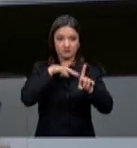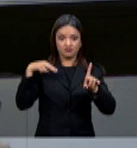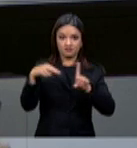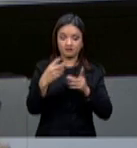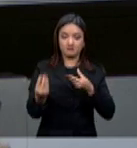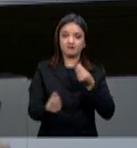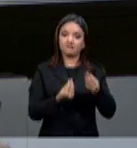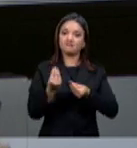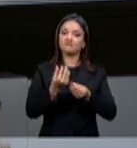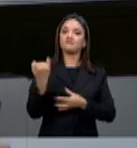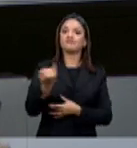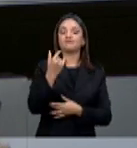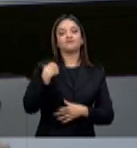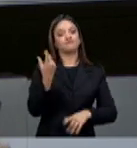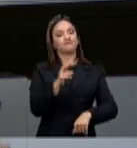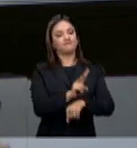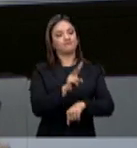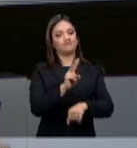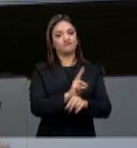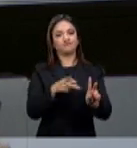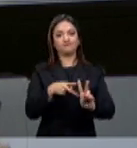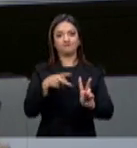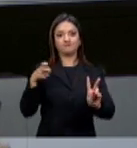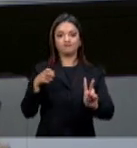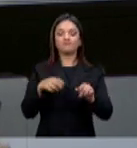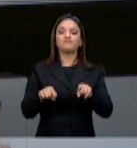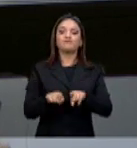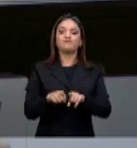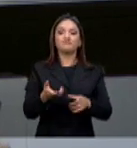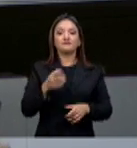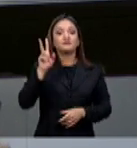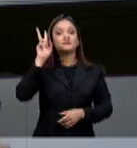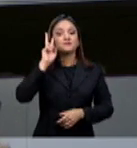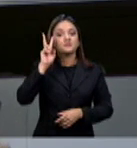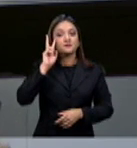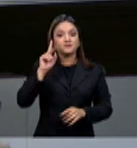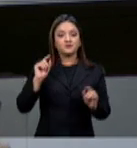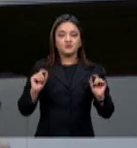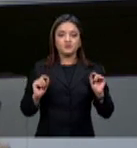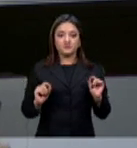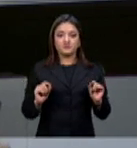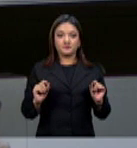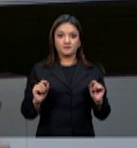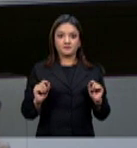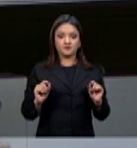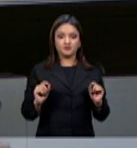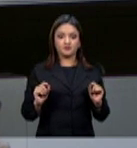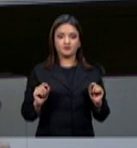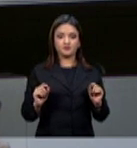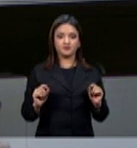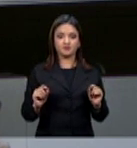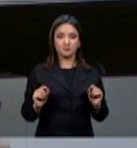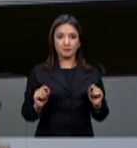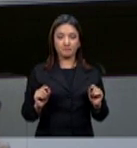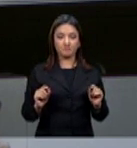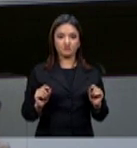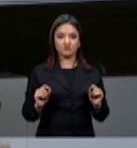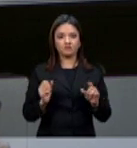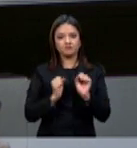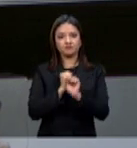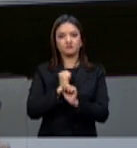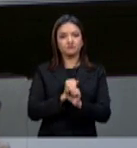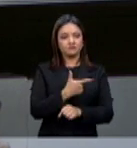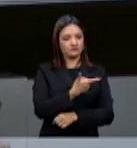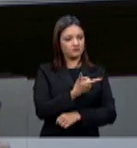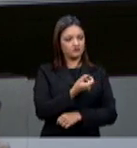primitivos, e eu gostaria de lembrar que quando, entre 2006